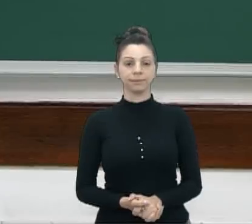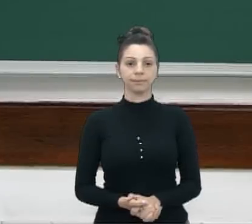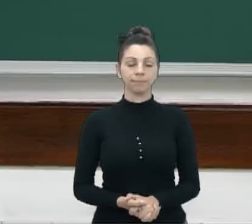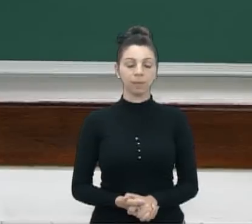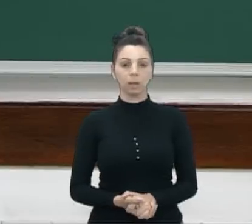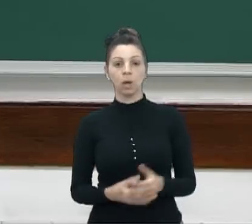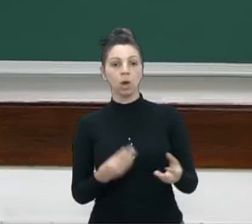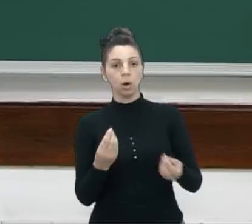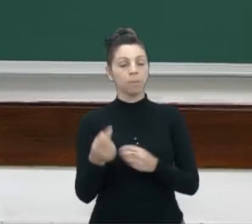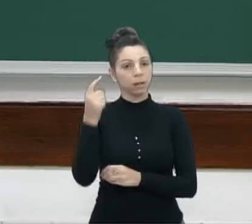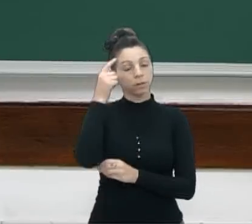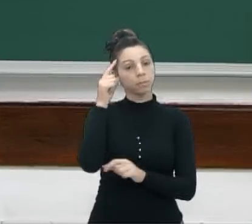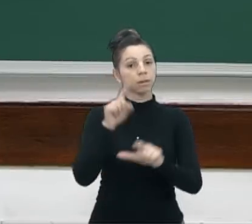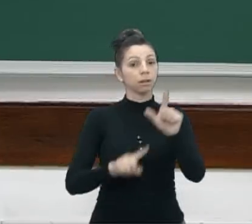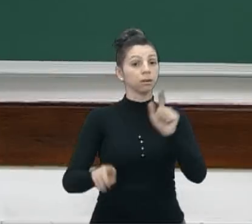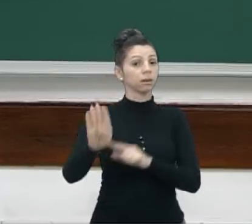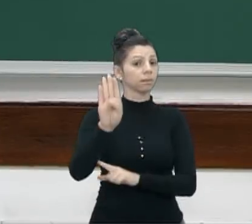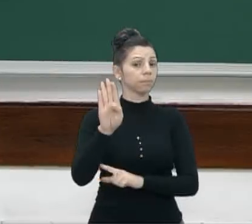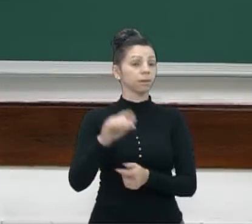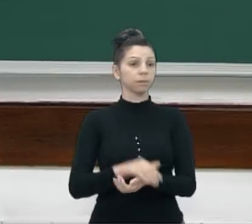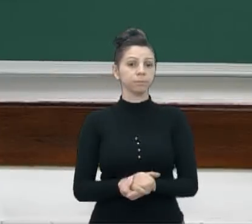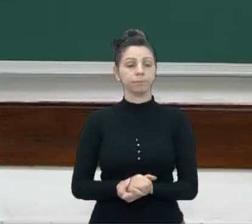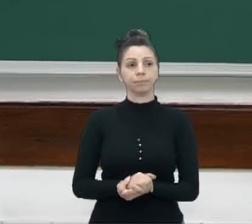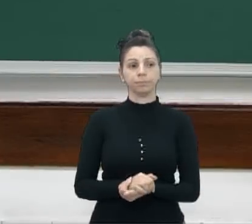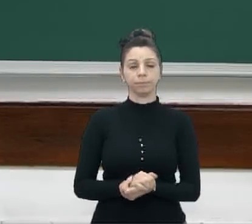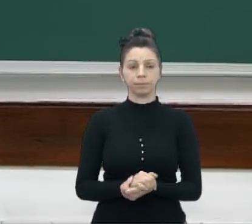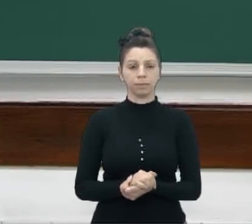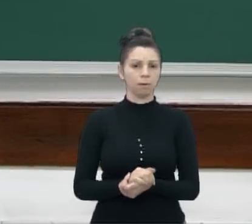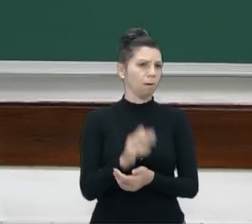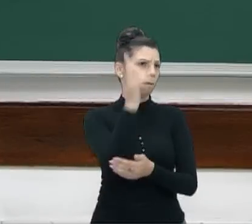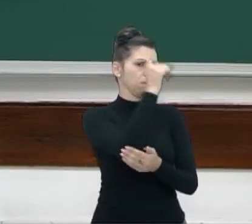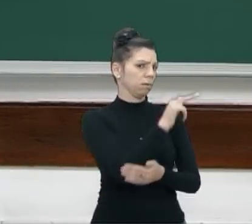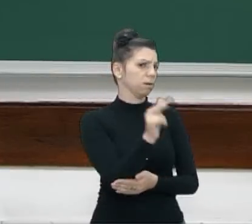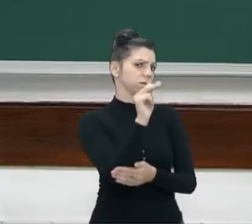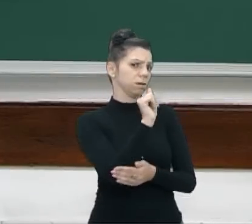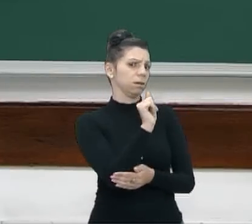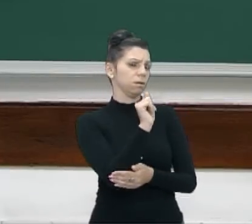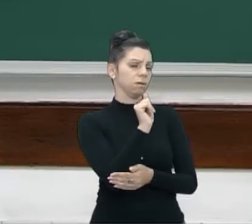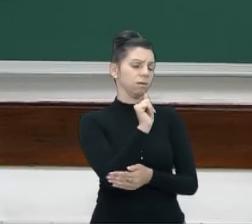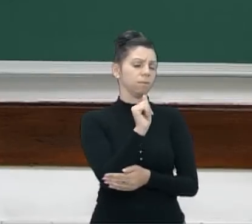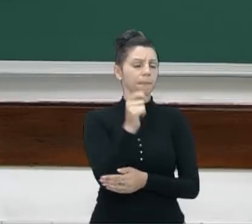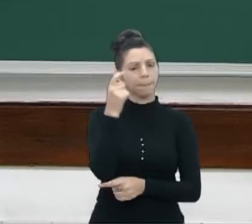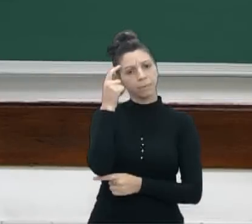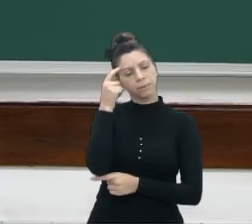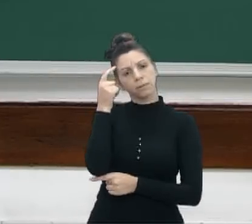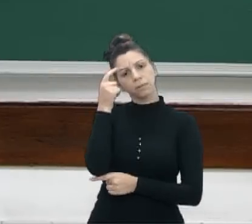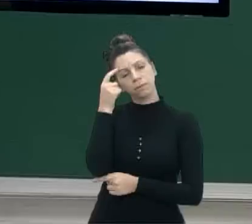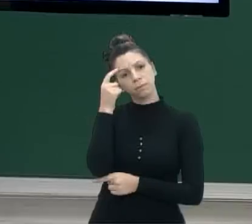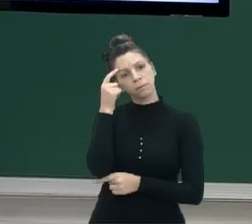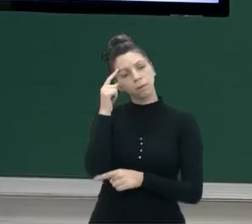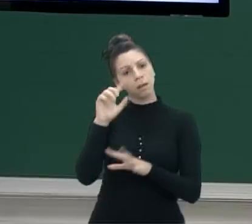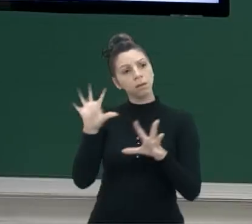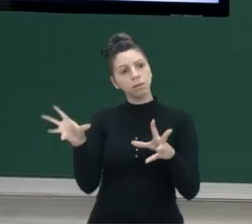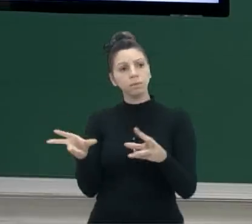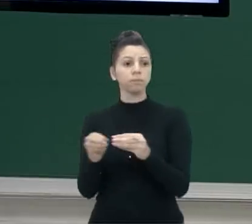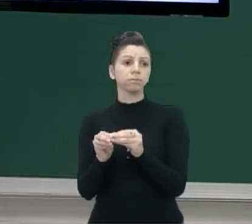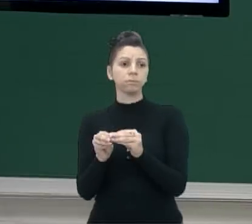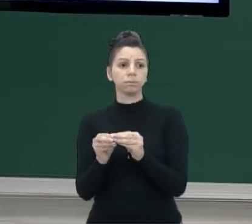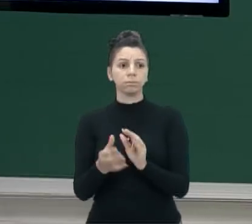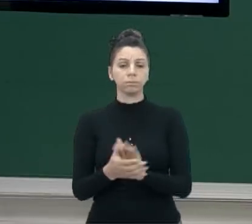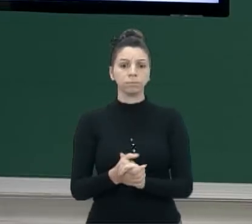como é que vocês pensaram a letra B? Vocês pensaram com desenho, pensaram